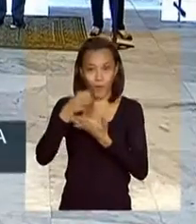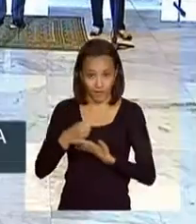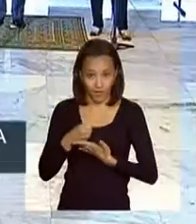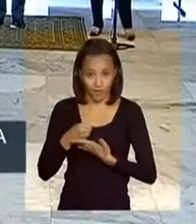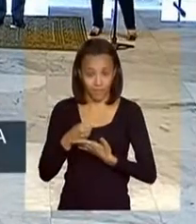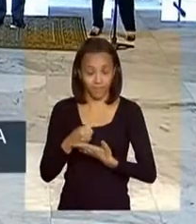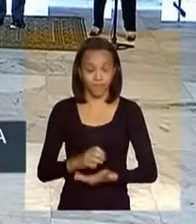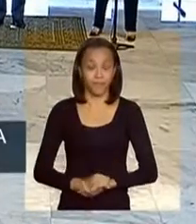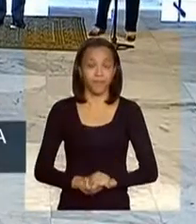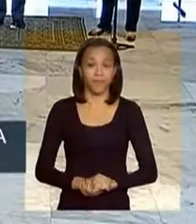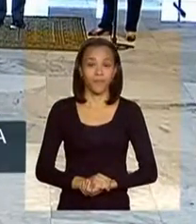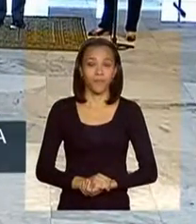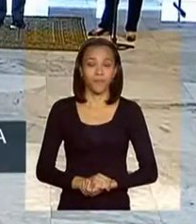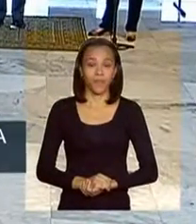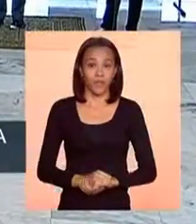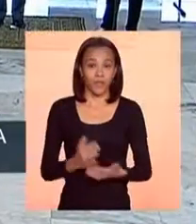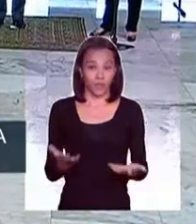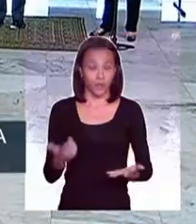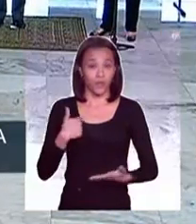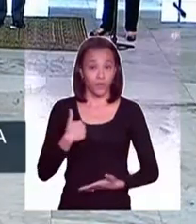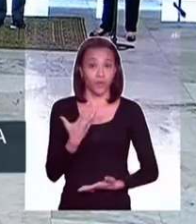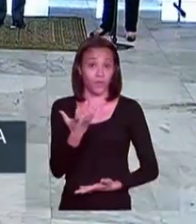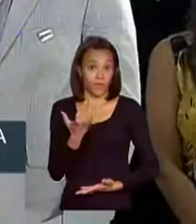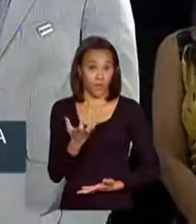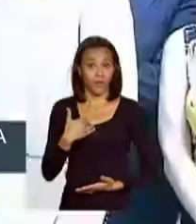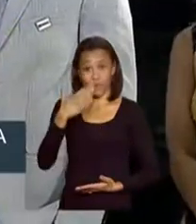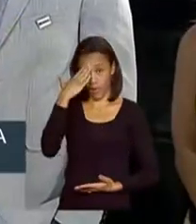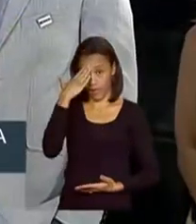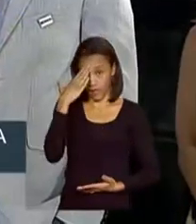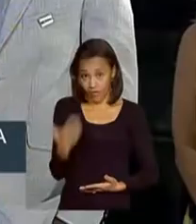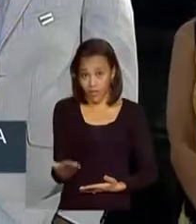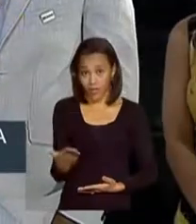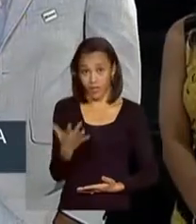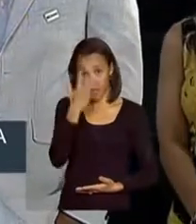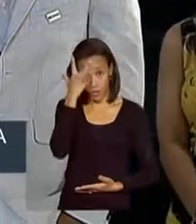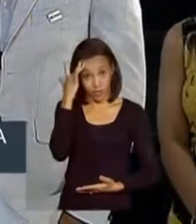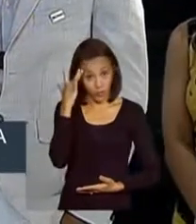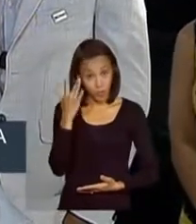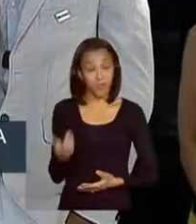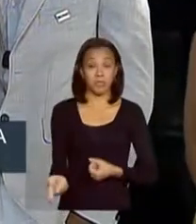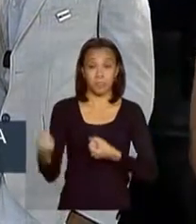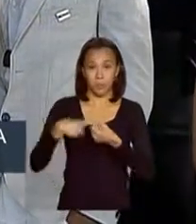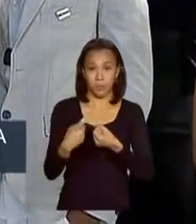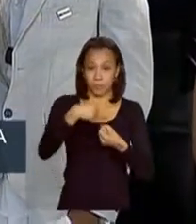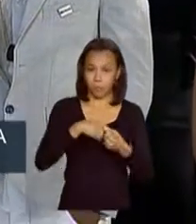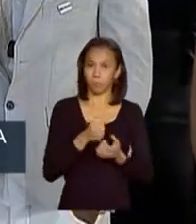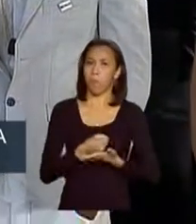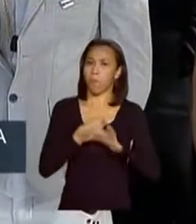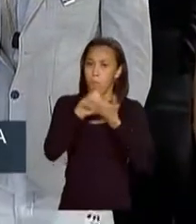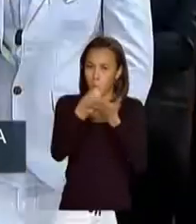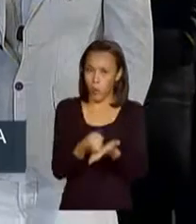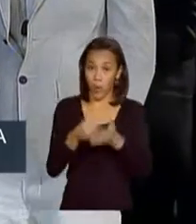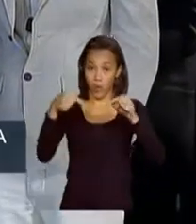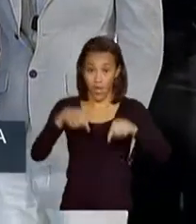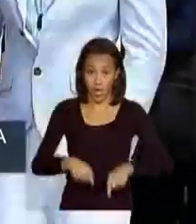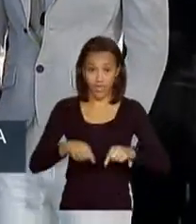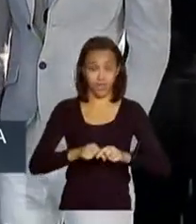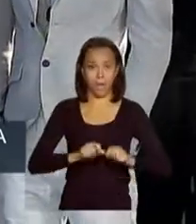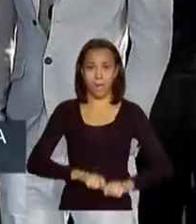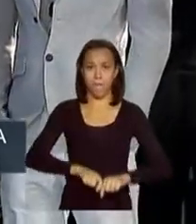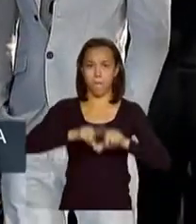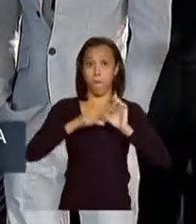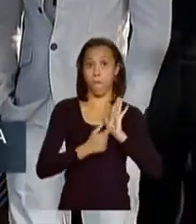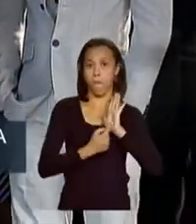aqui então eu queria agradecer os patrocinadores porque uma exposição